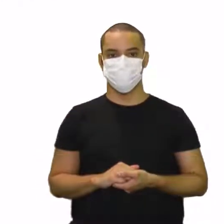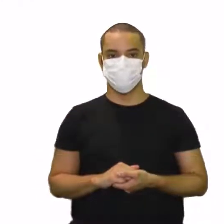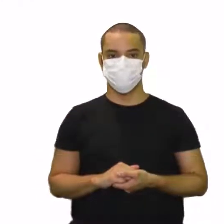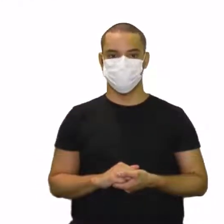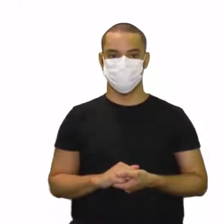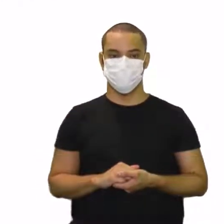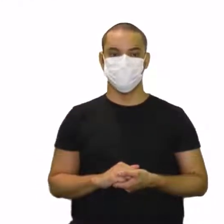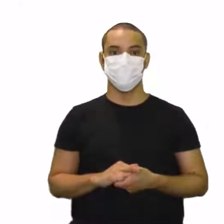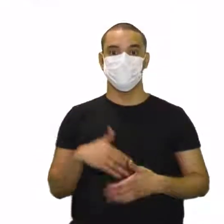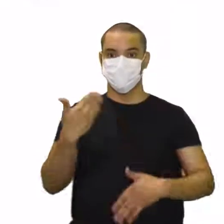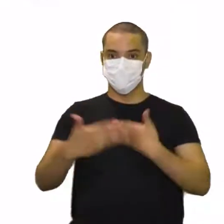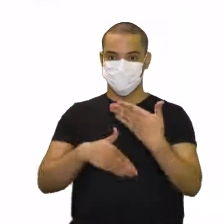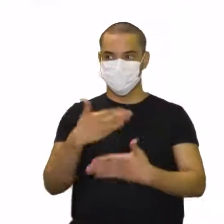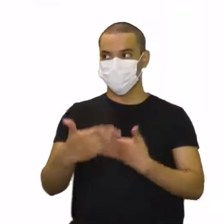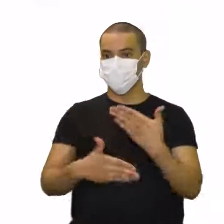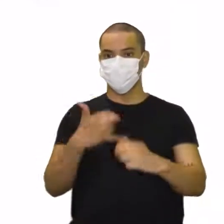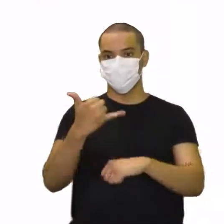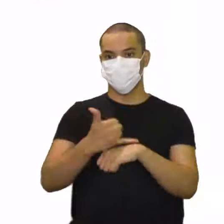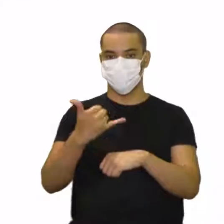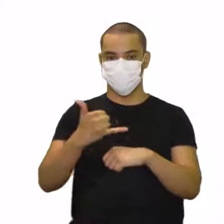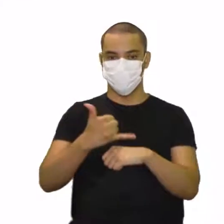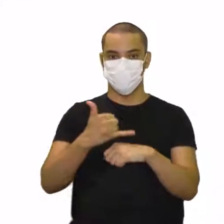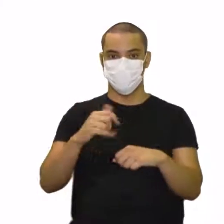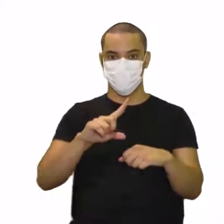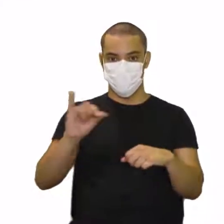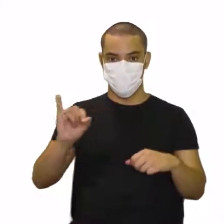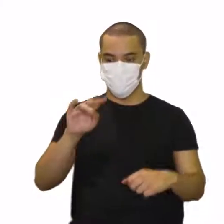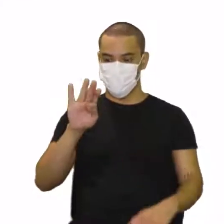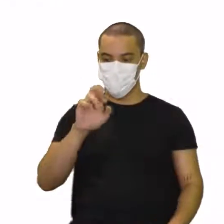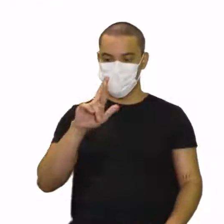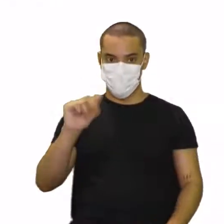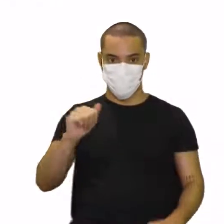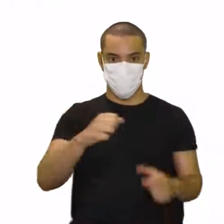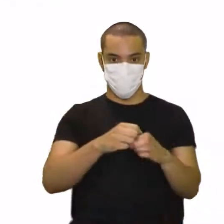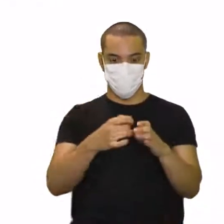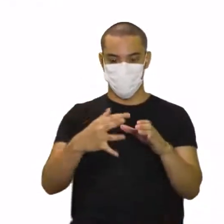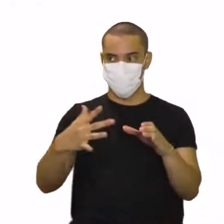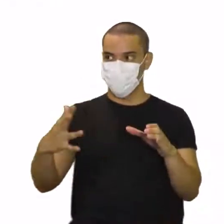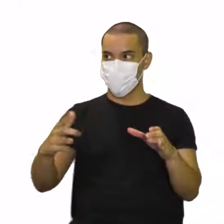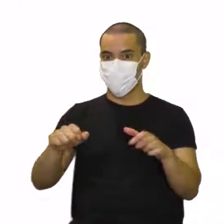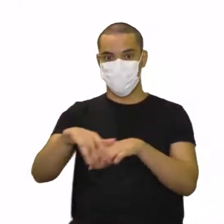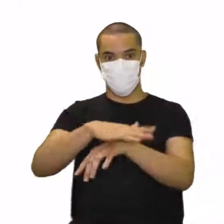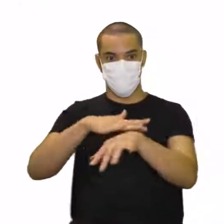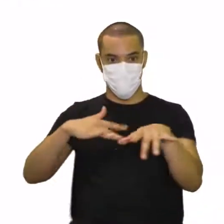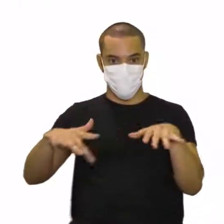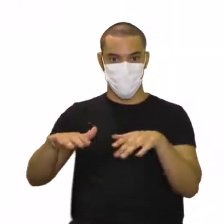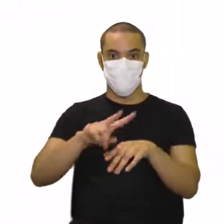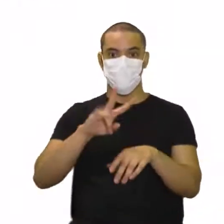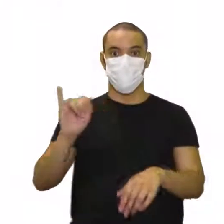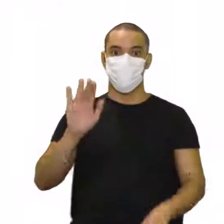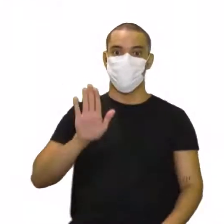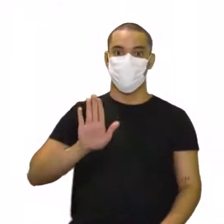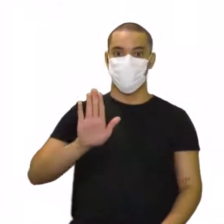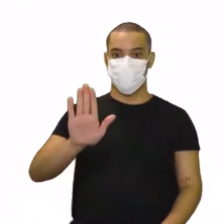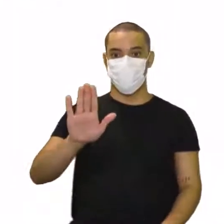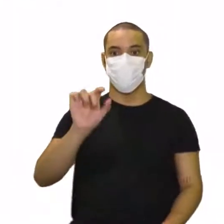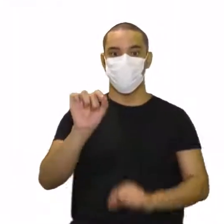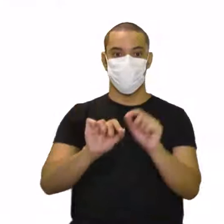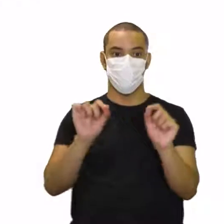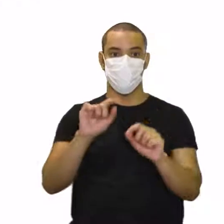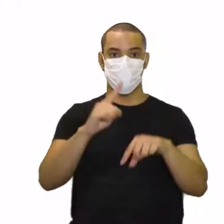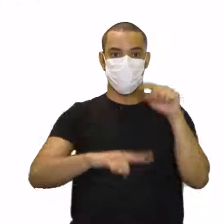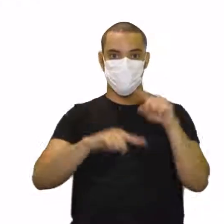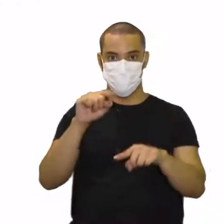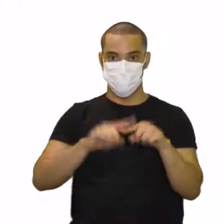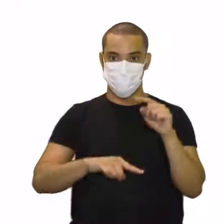À medida que a barra se desloca, a força magnética se manifesta empurrando os portadores